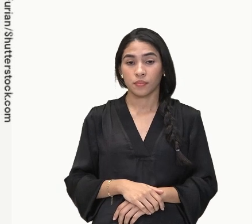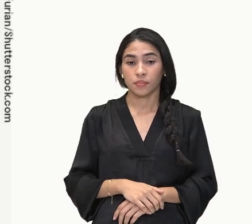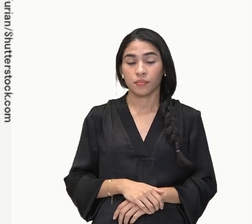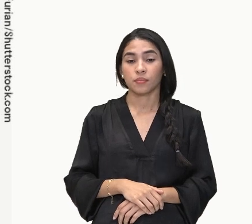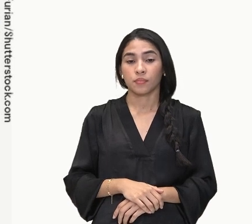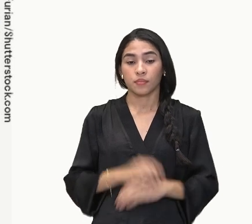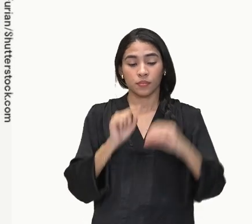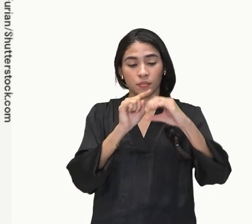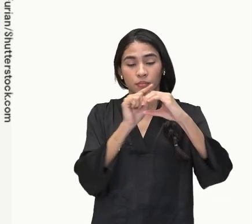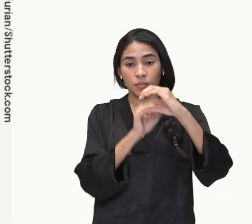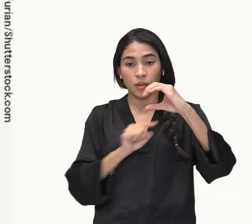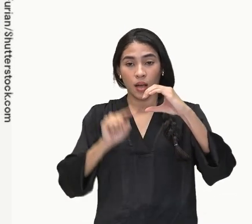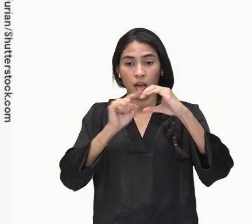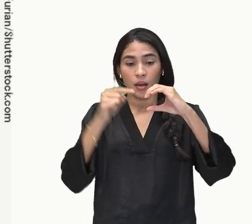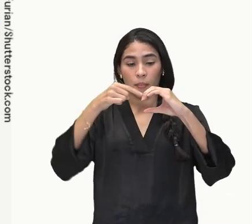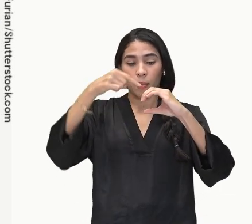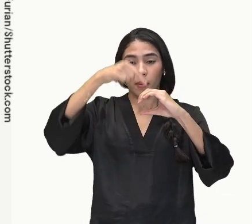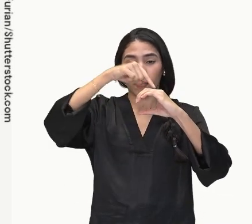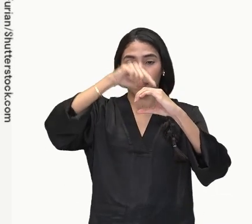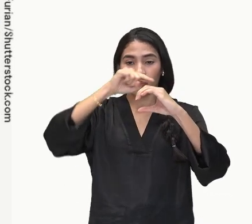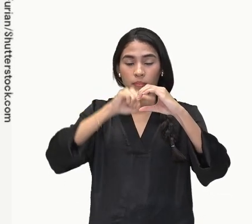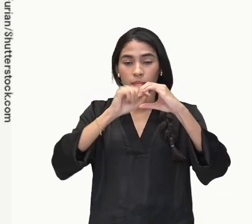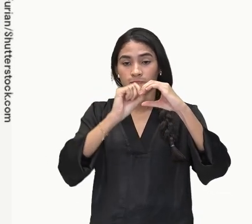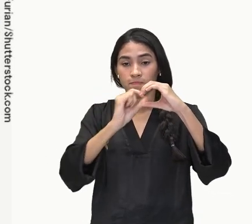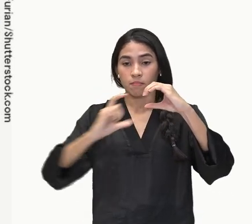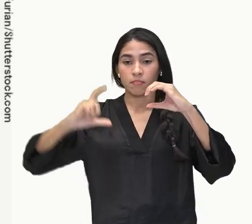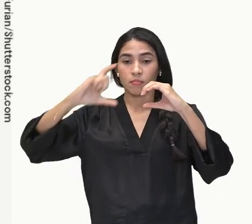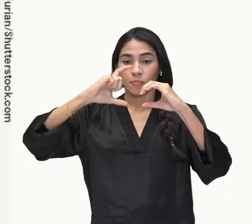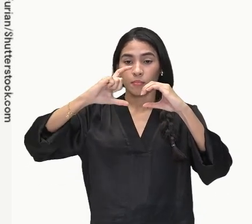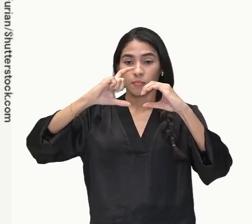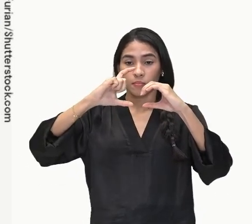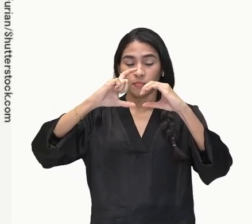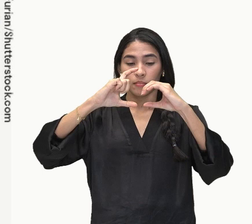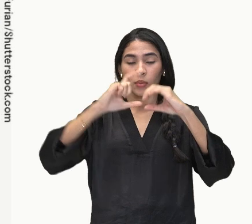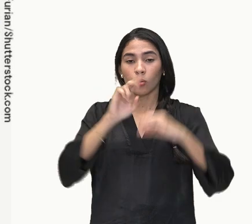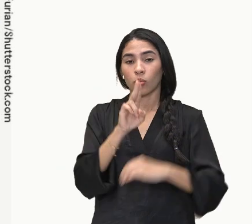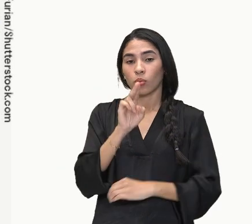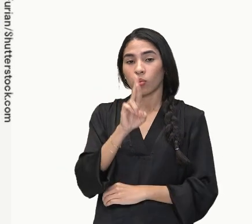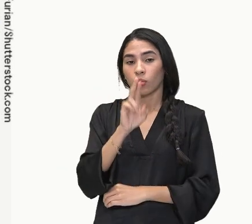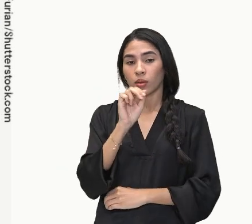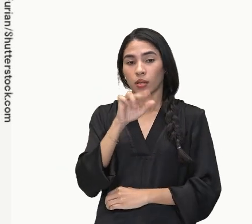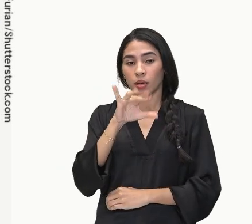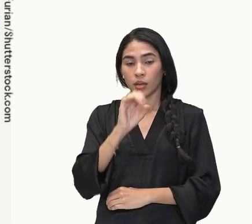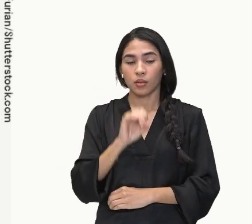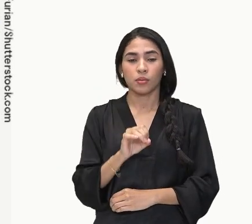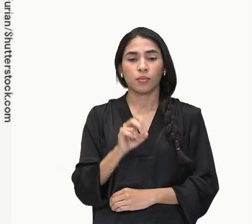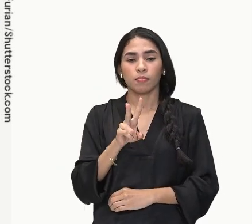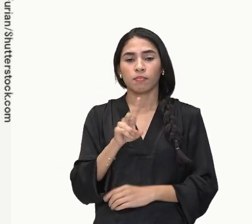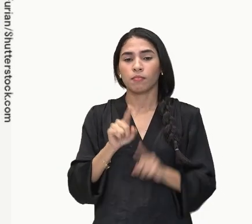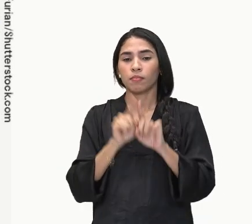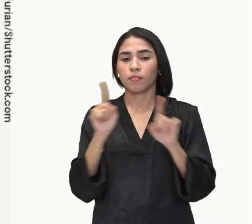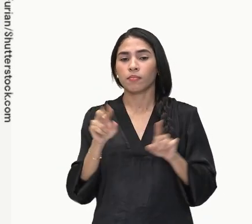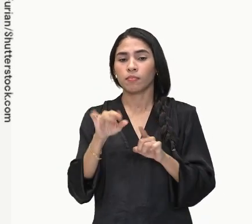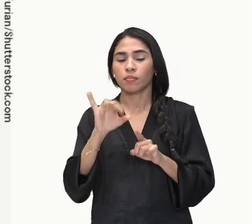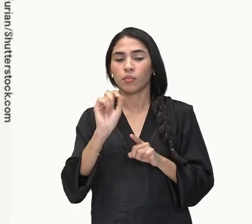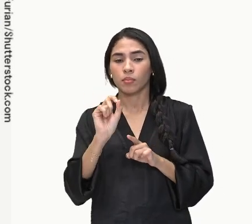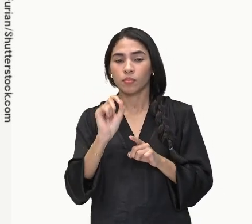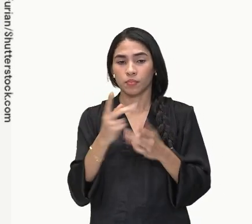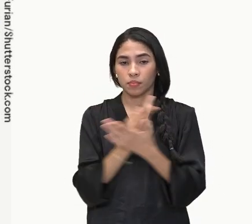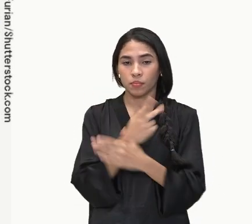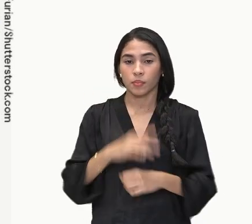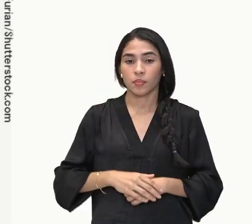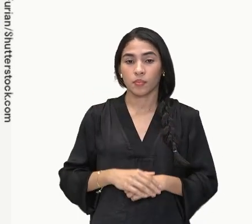átomo maior, né? O átomo de urânio. O que vai acontecer? Esse próton, aqui, ó, quando